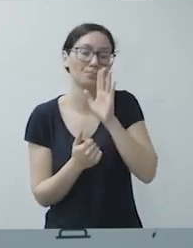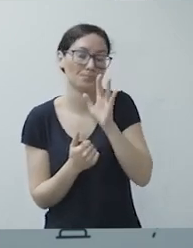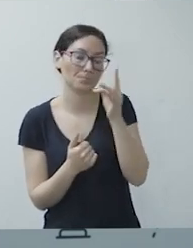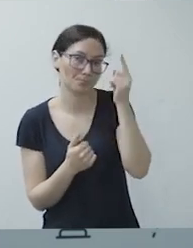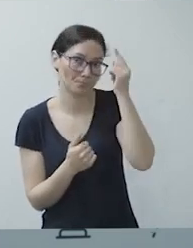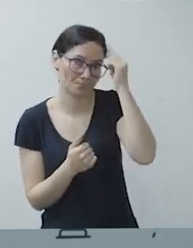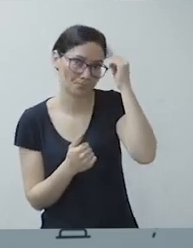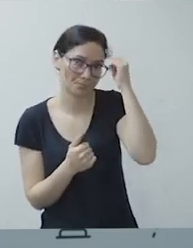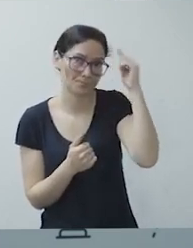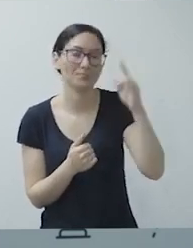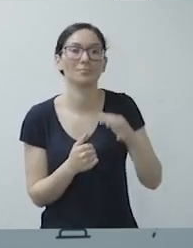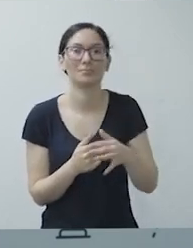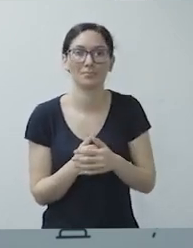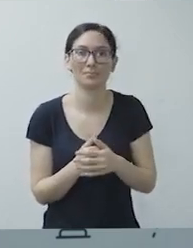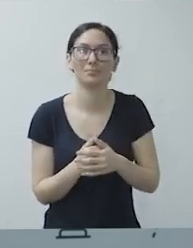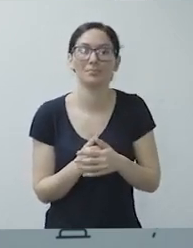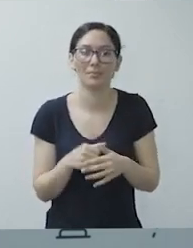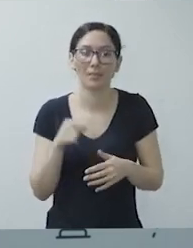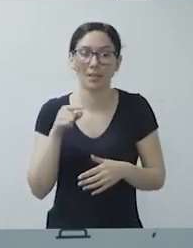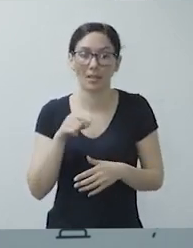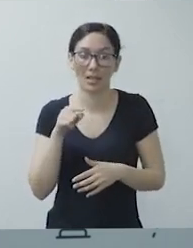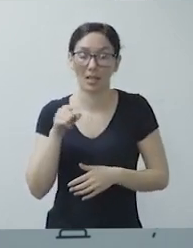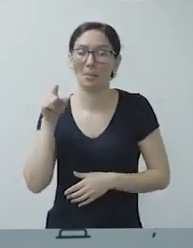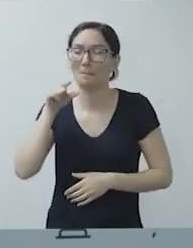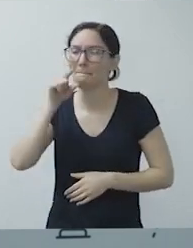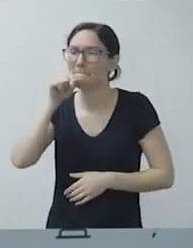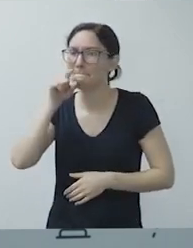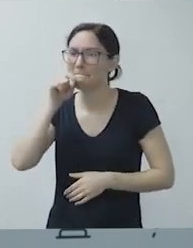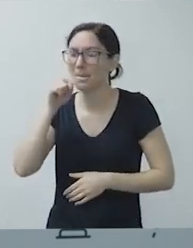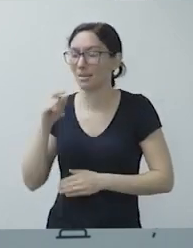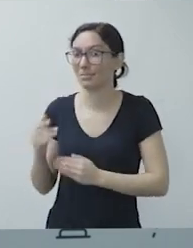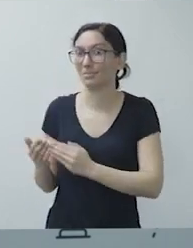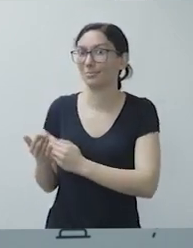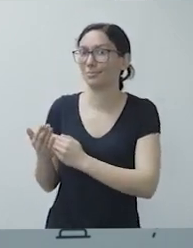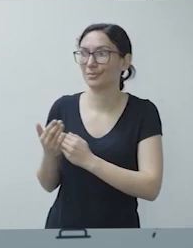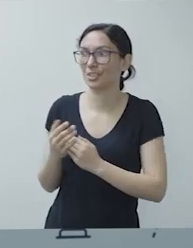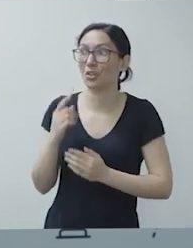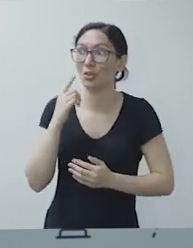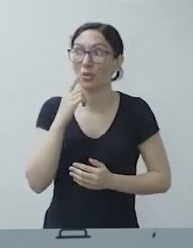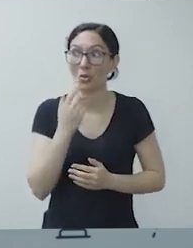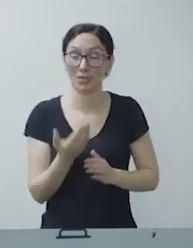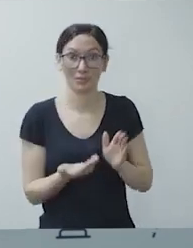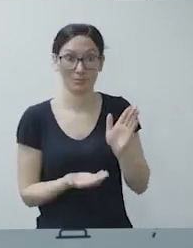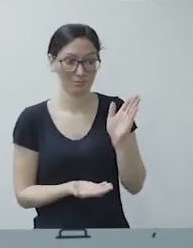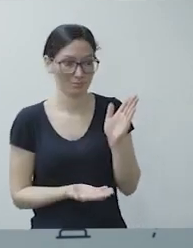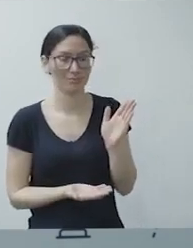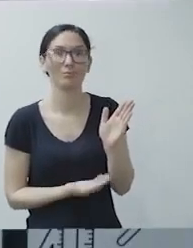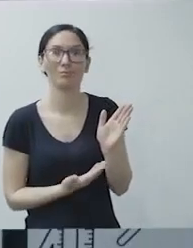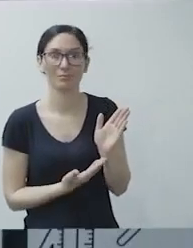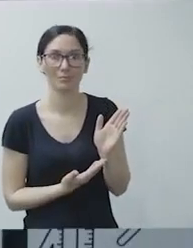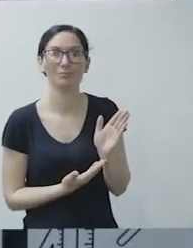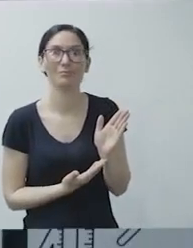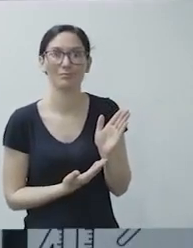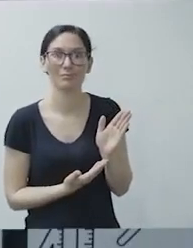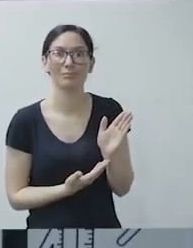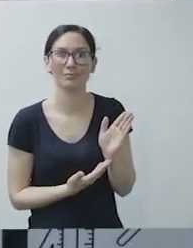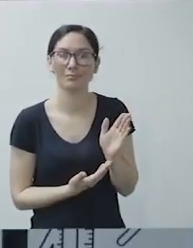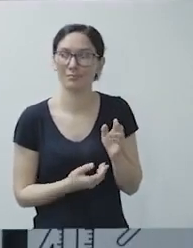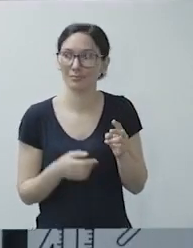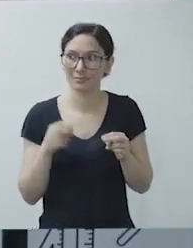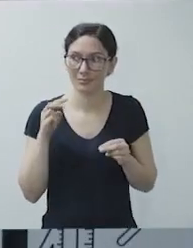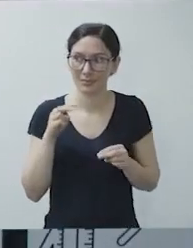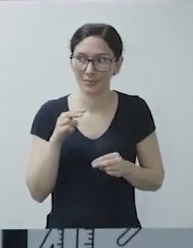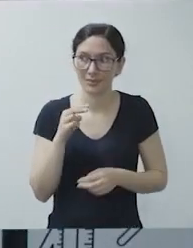pensar juntos? Vamos utilizar o nosso Bem Te Vi. A professora Márcia trouxe uma imagem dele aqui, ó, para que a gente possa